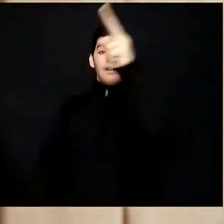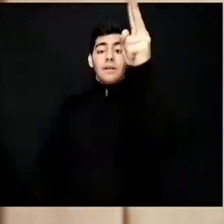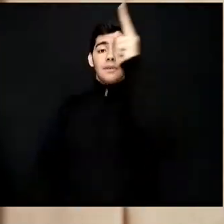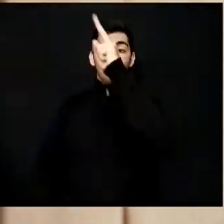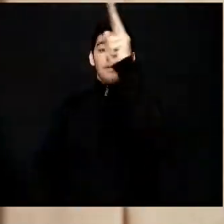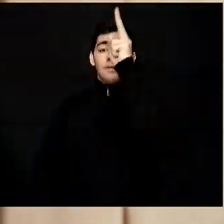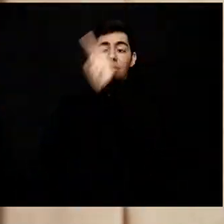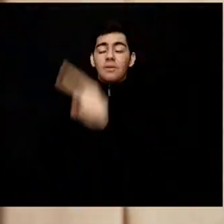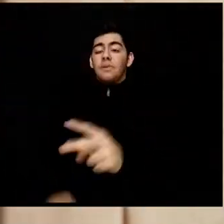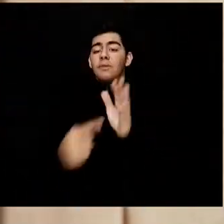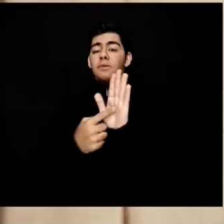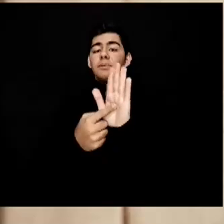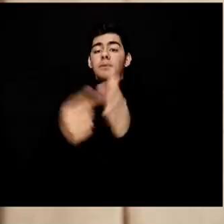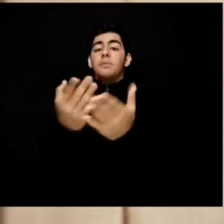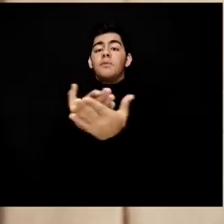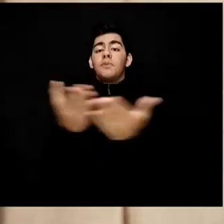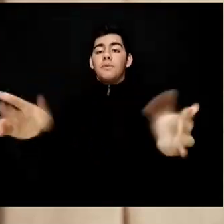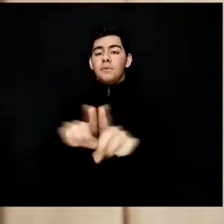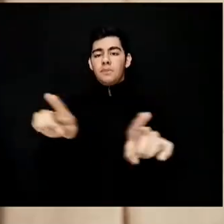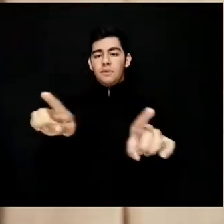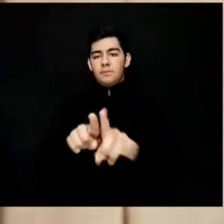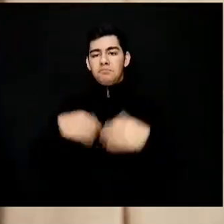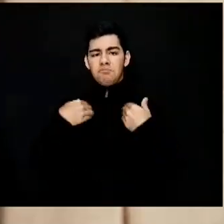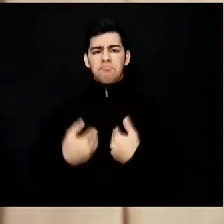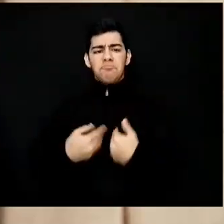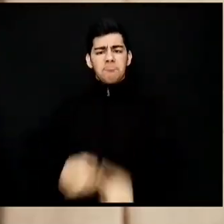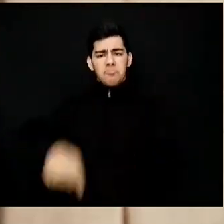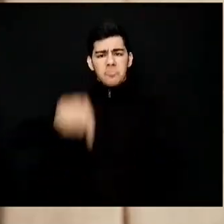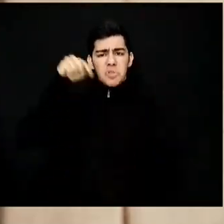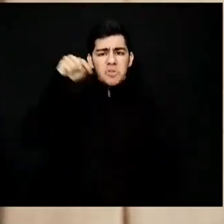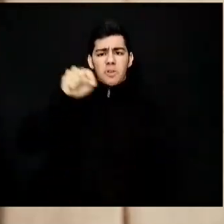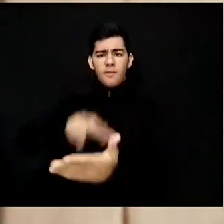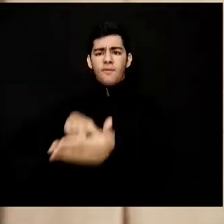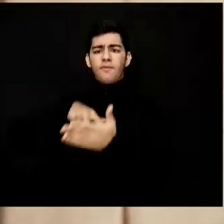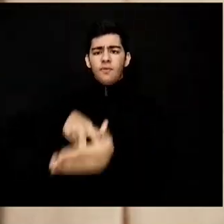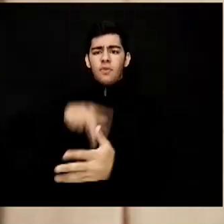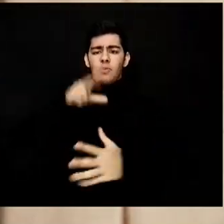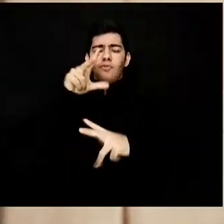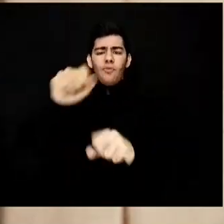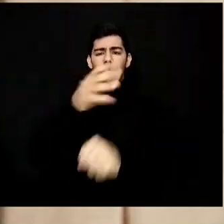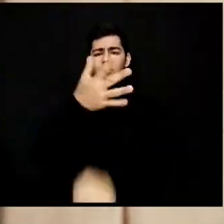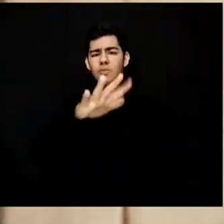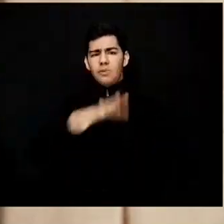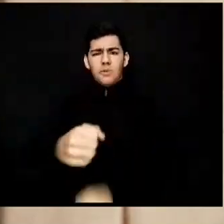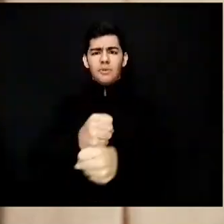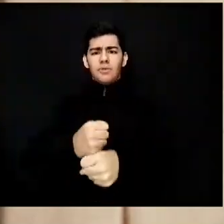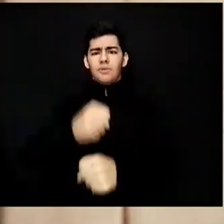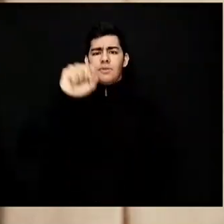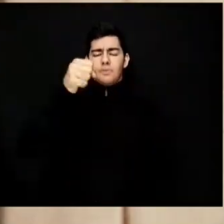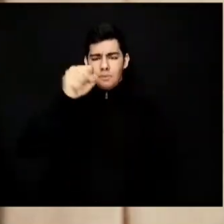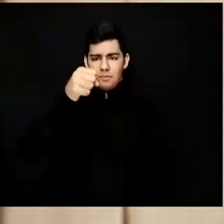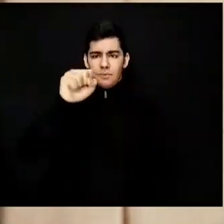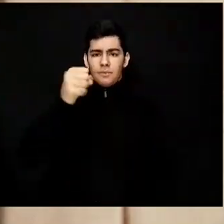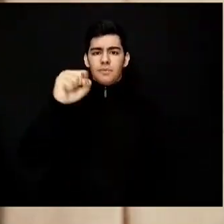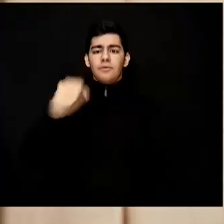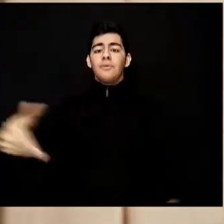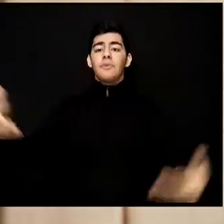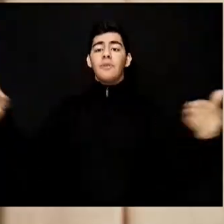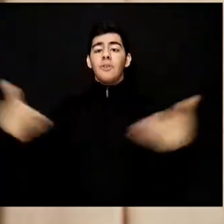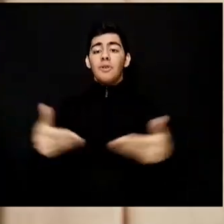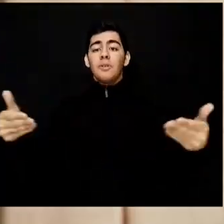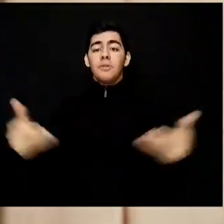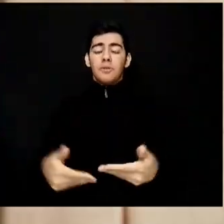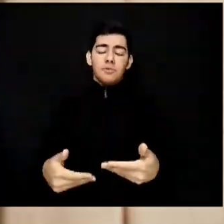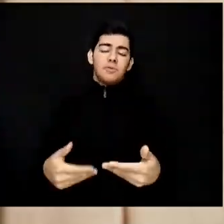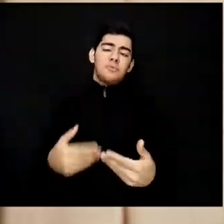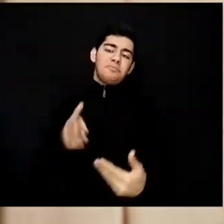aí eu tô aí, né, nessa caminhada. A Balô já vai fazer 8 anos e hoje não estou mais na área da